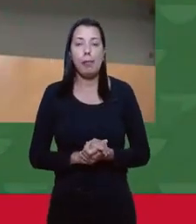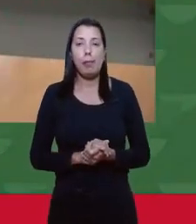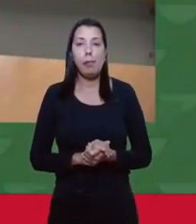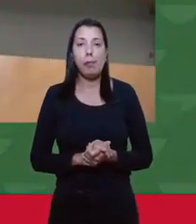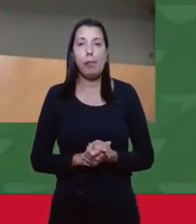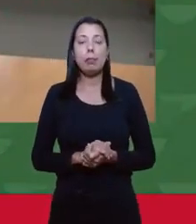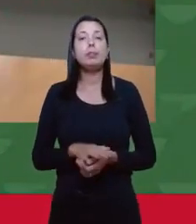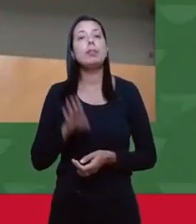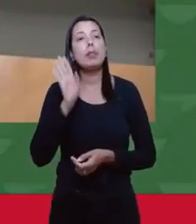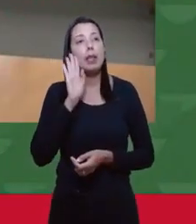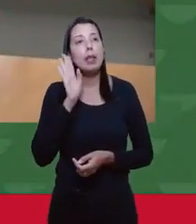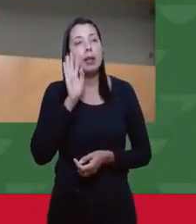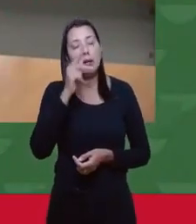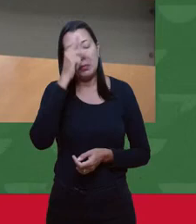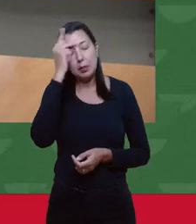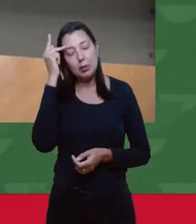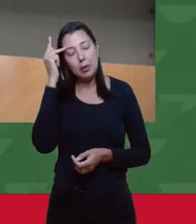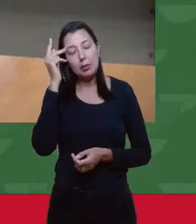Muito legal, pessoal.